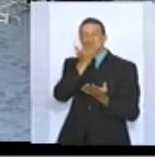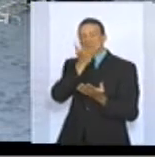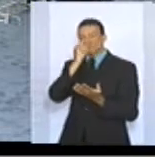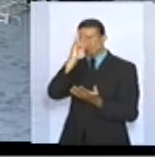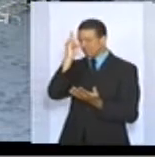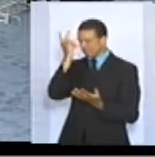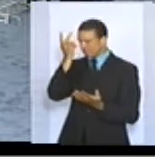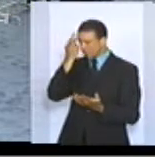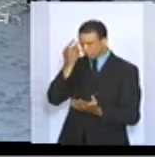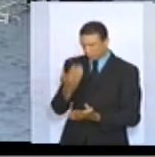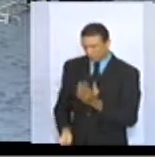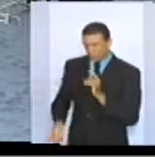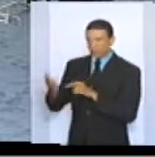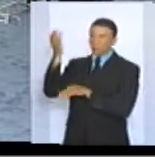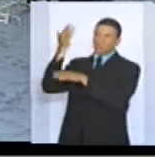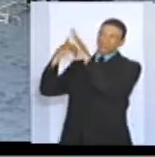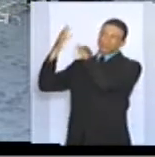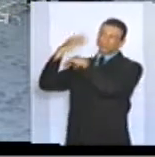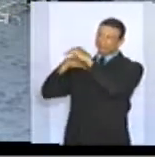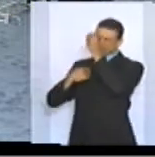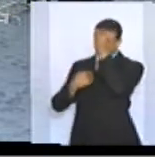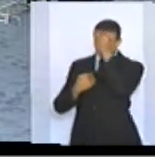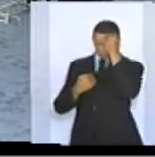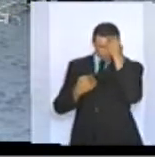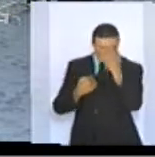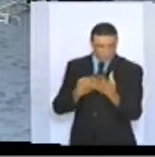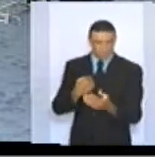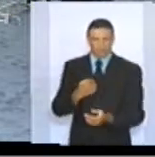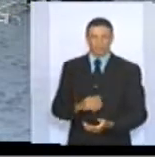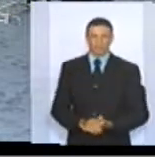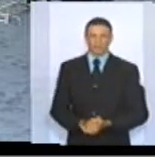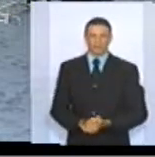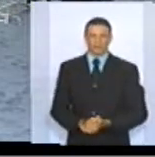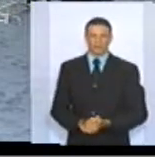daquela... Apagou ali...